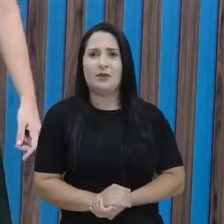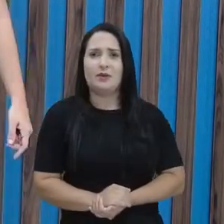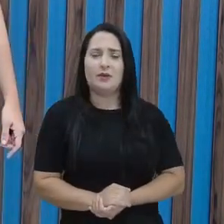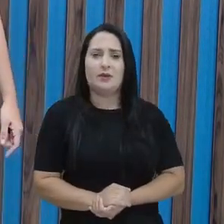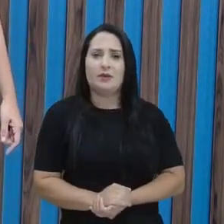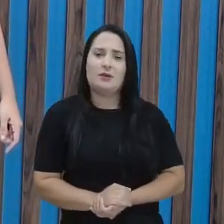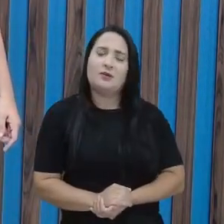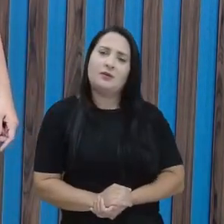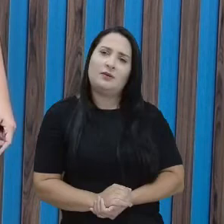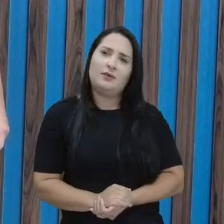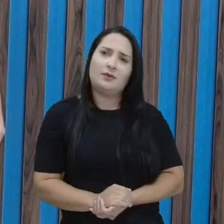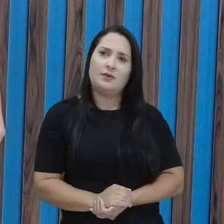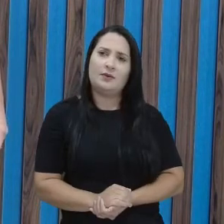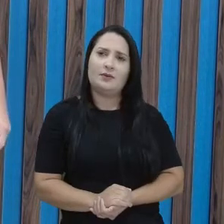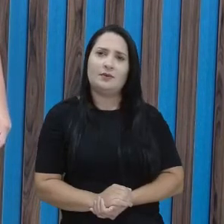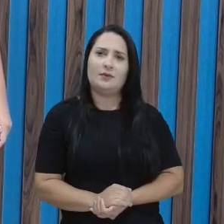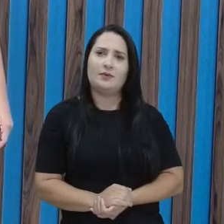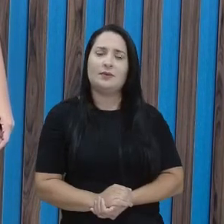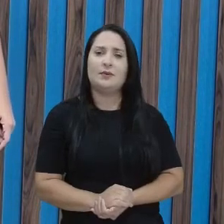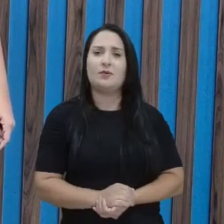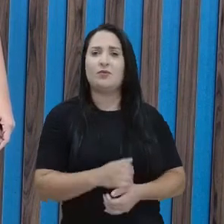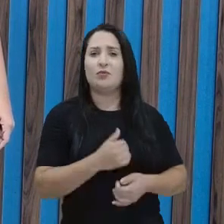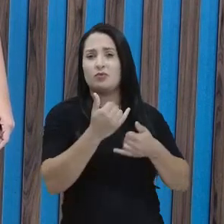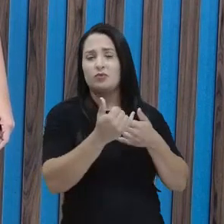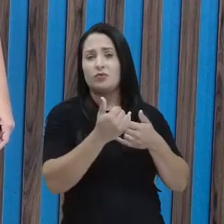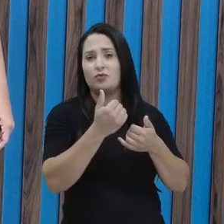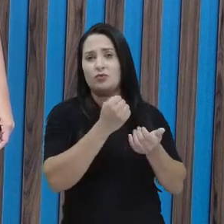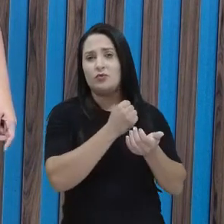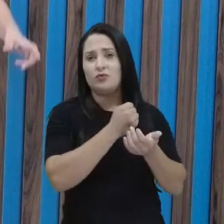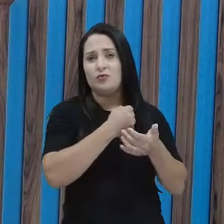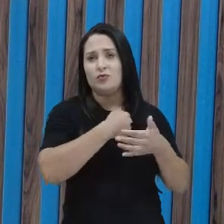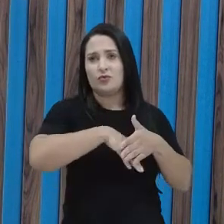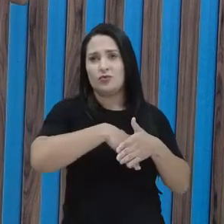jogo de hoje é uma verdadeira decisão.